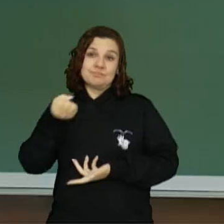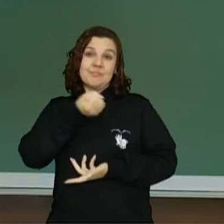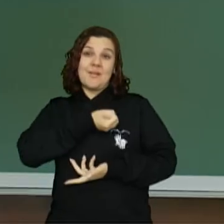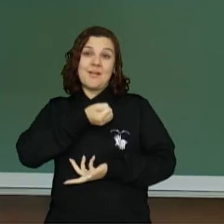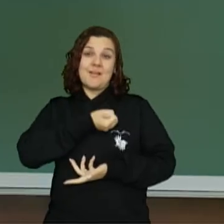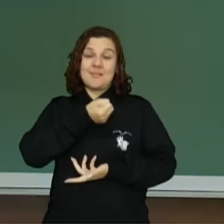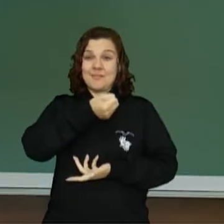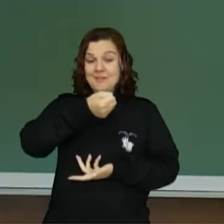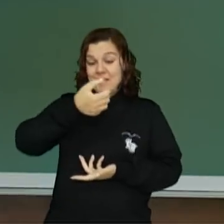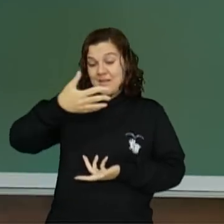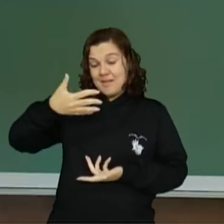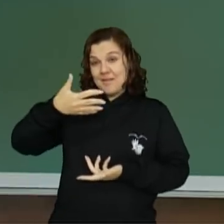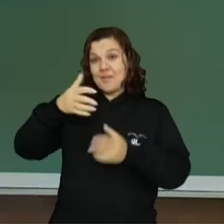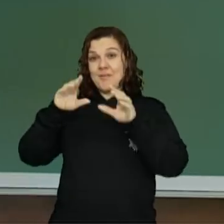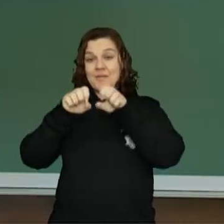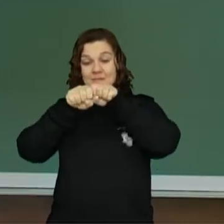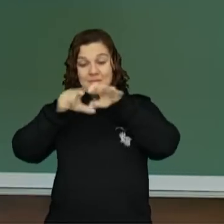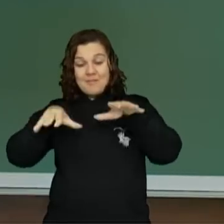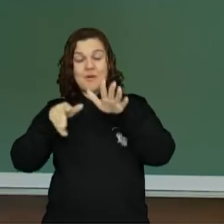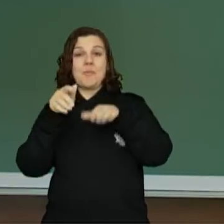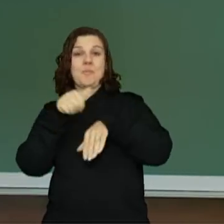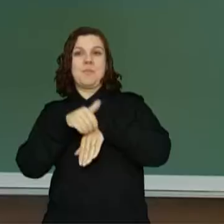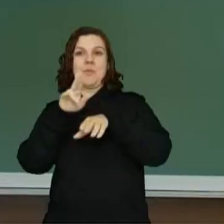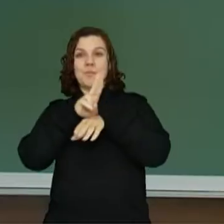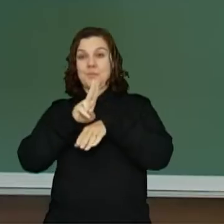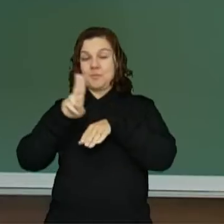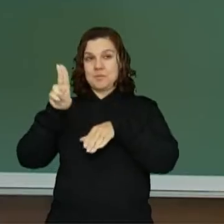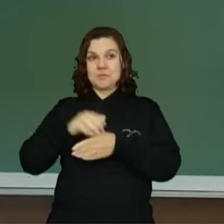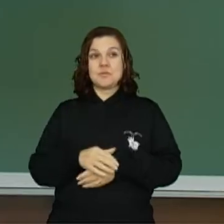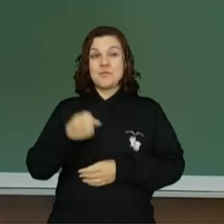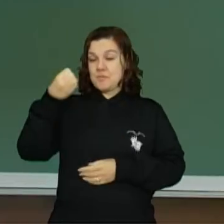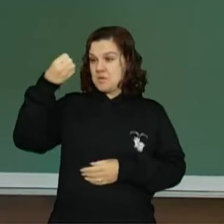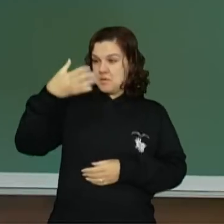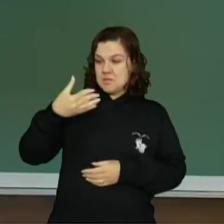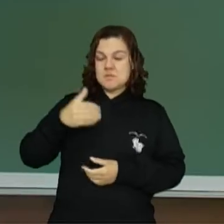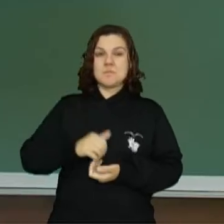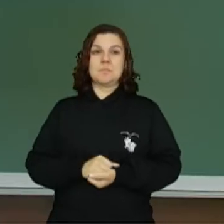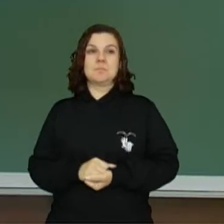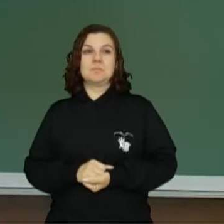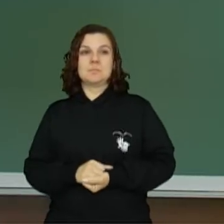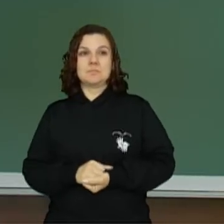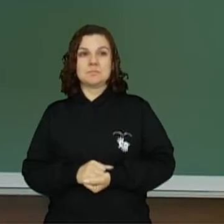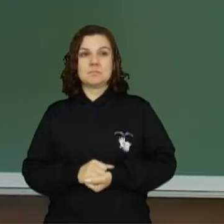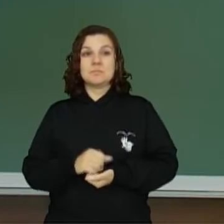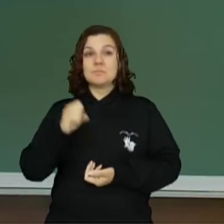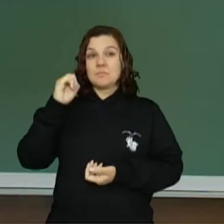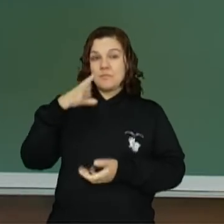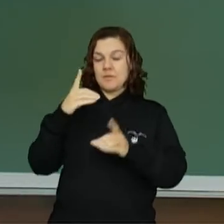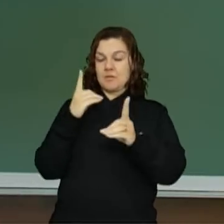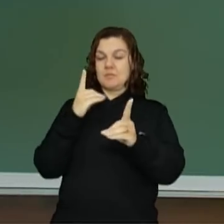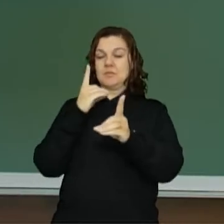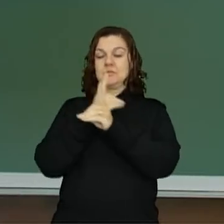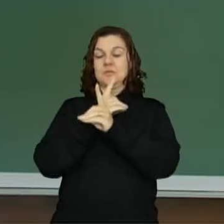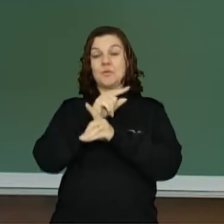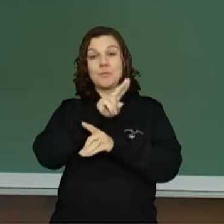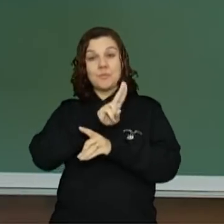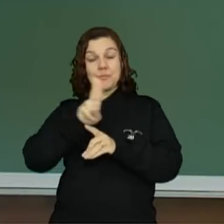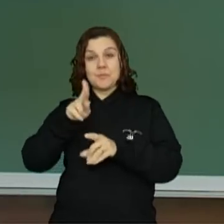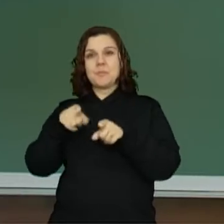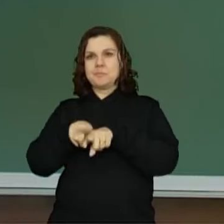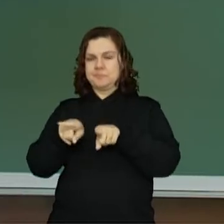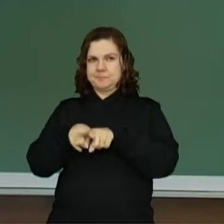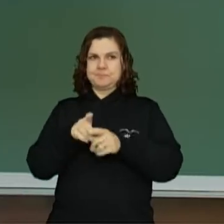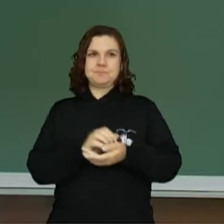sugestão, que enumera, amplia o nome. Explicativo, explica, identifica um nome